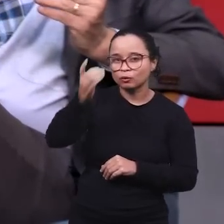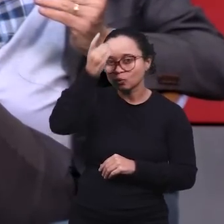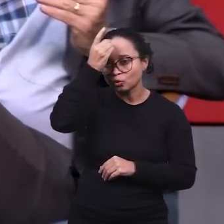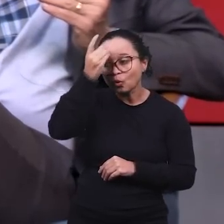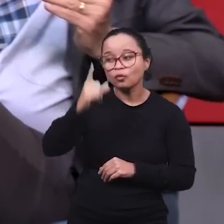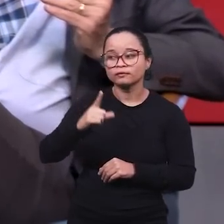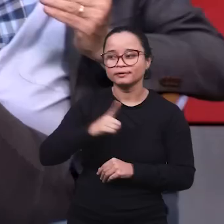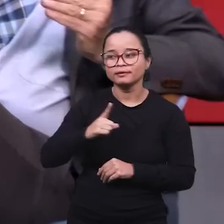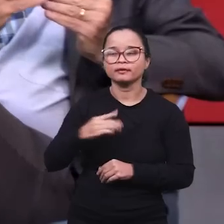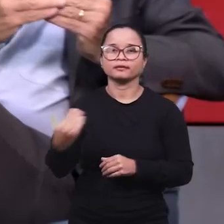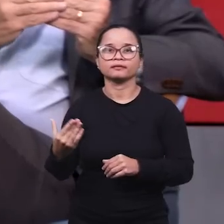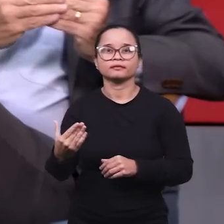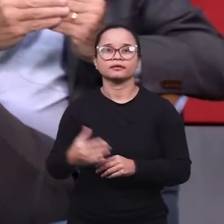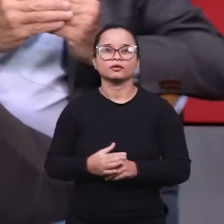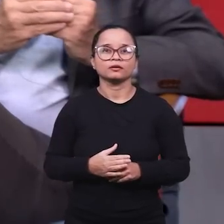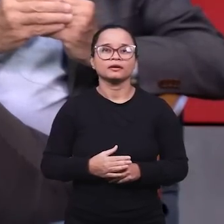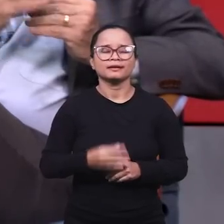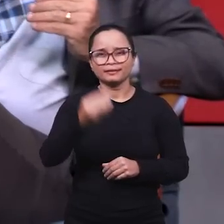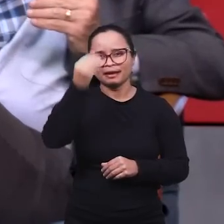Quando ele abandona.